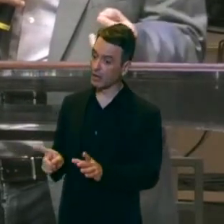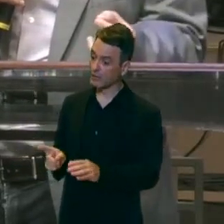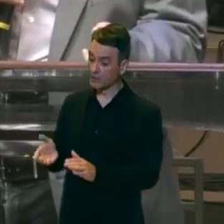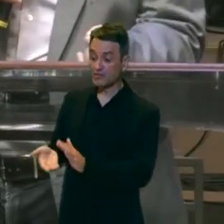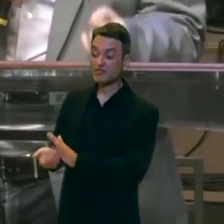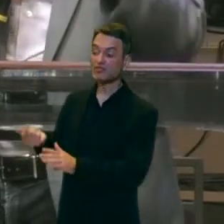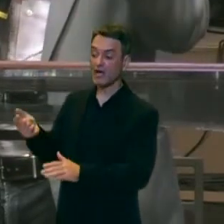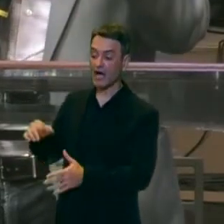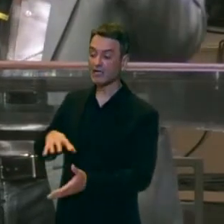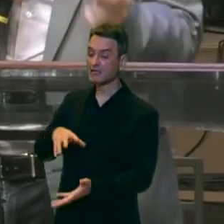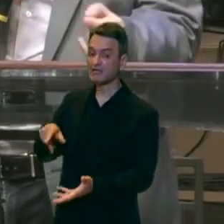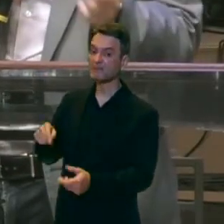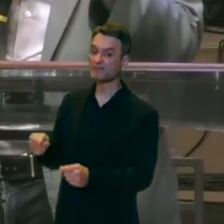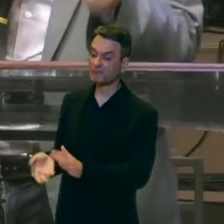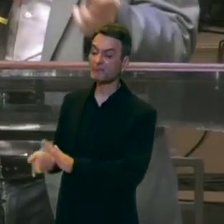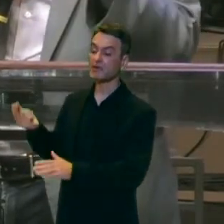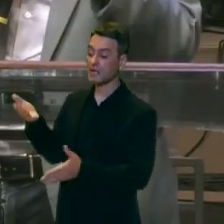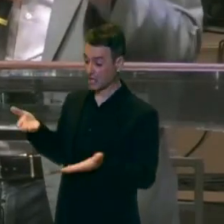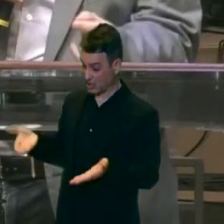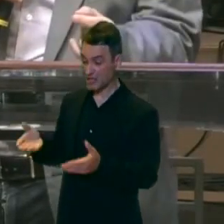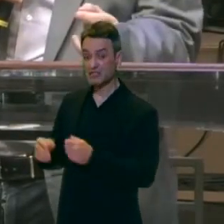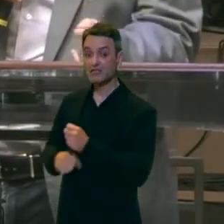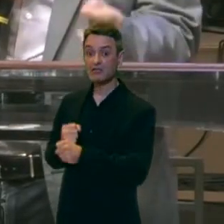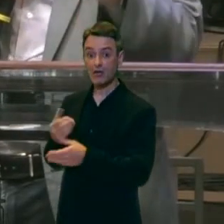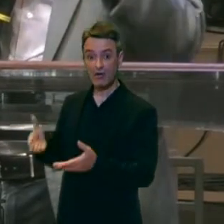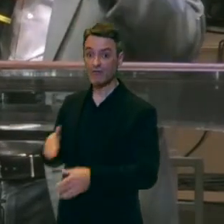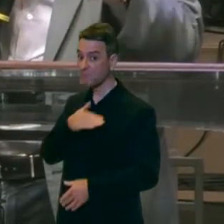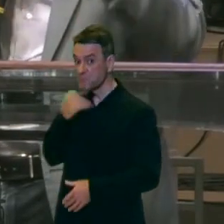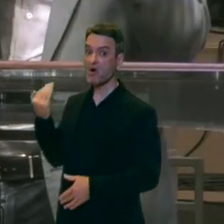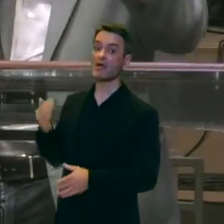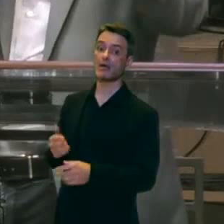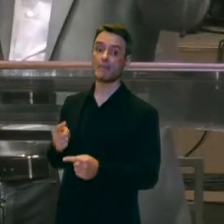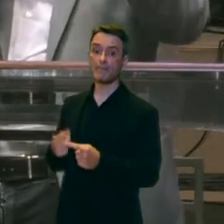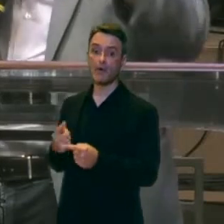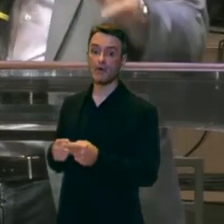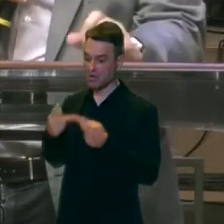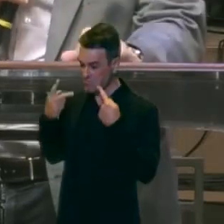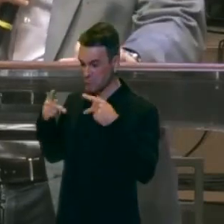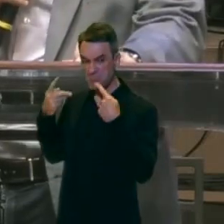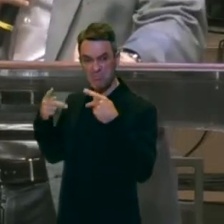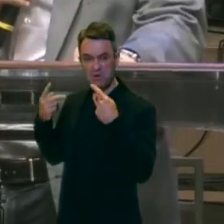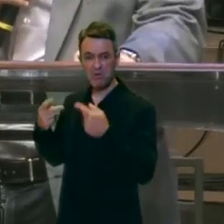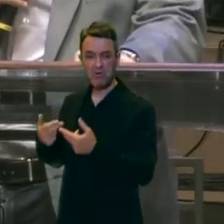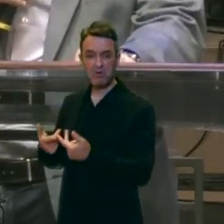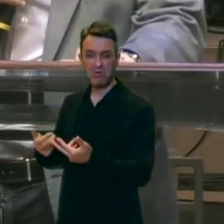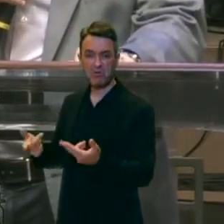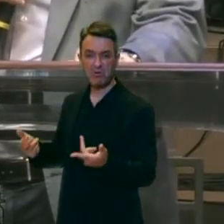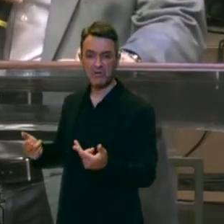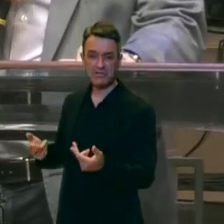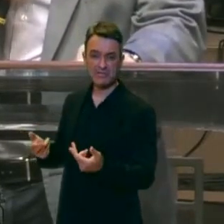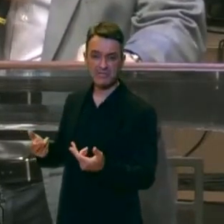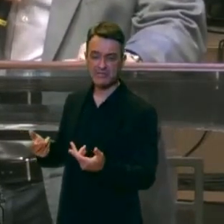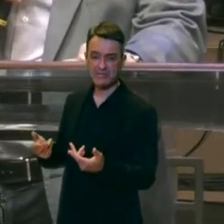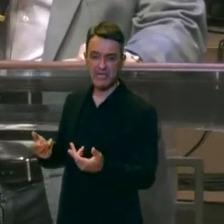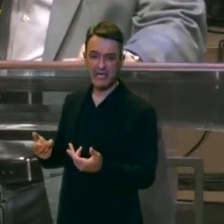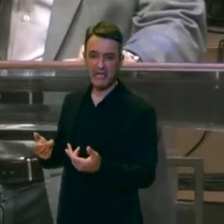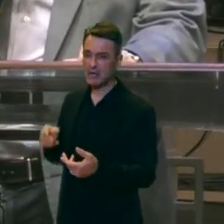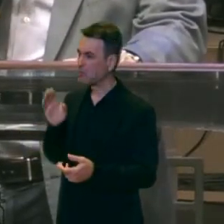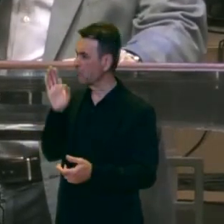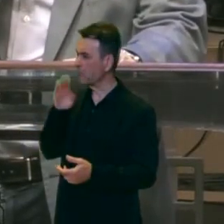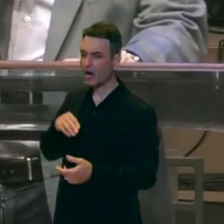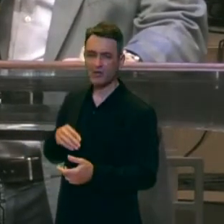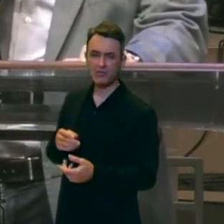terra. Este ano você morrerá, porque pregou rebelião contra o Senhor. E o